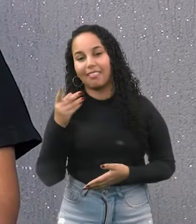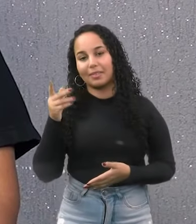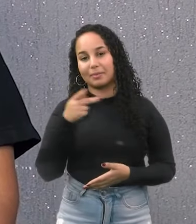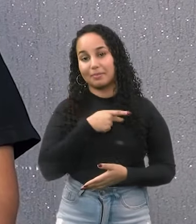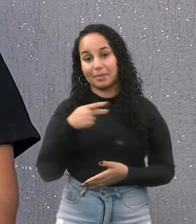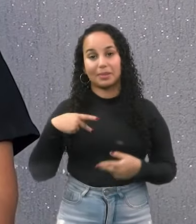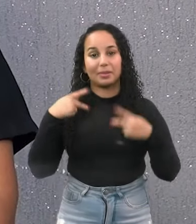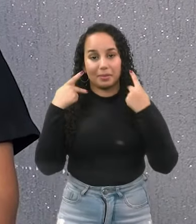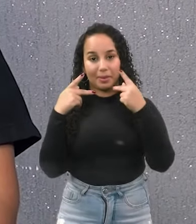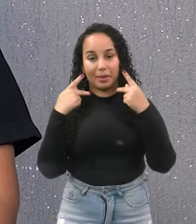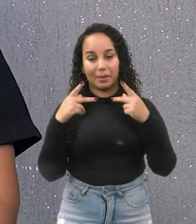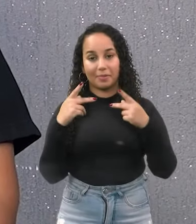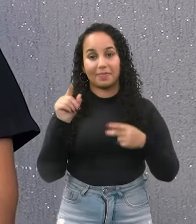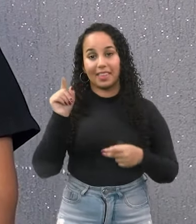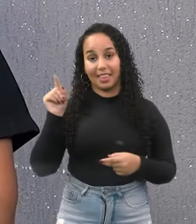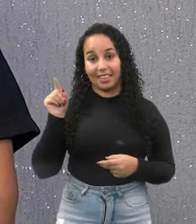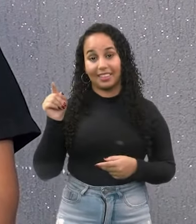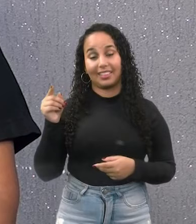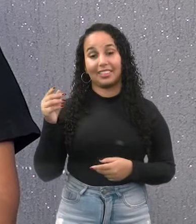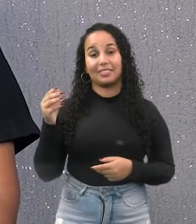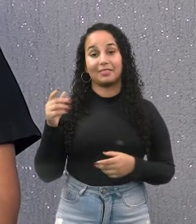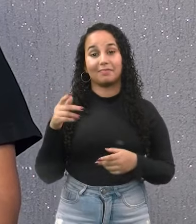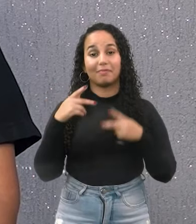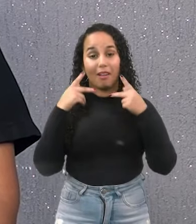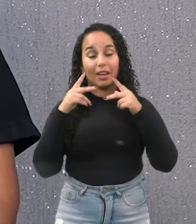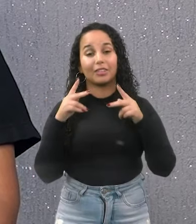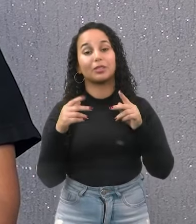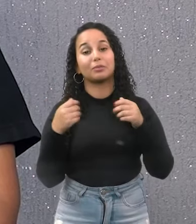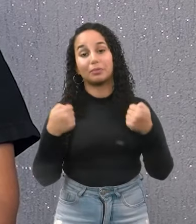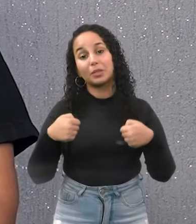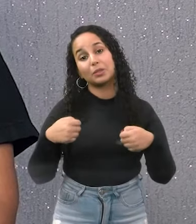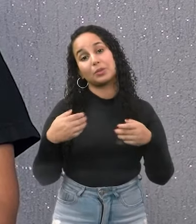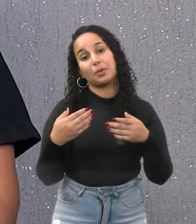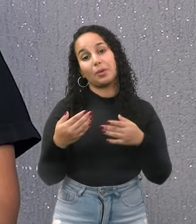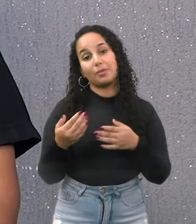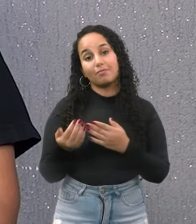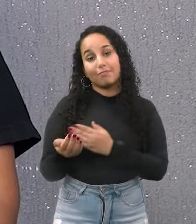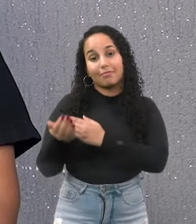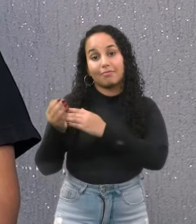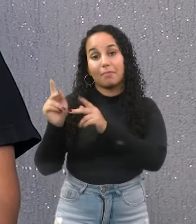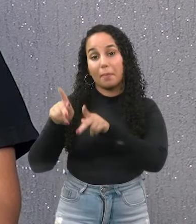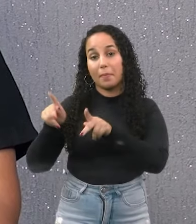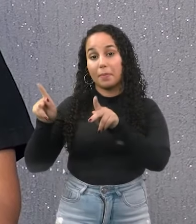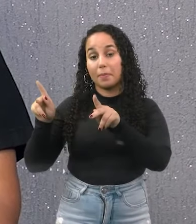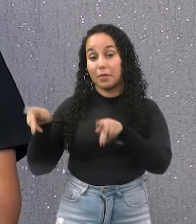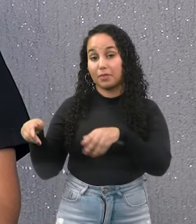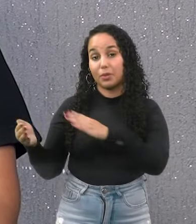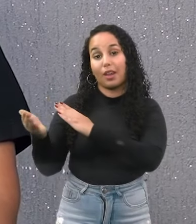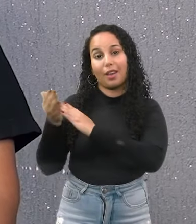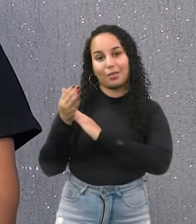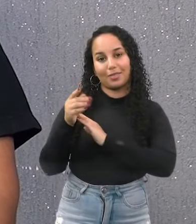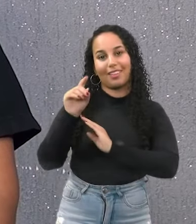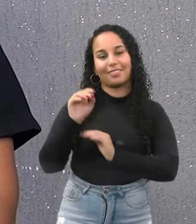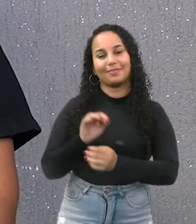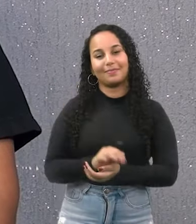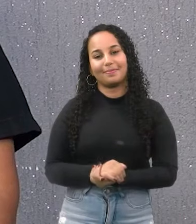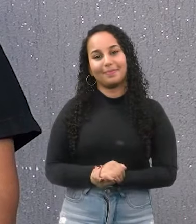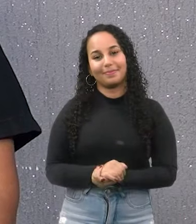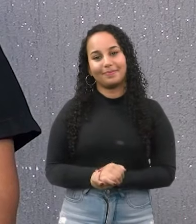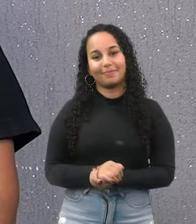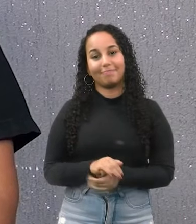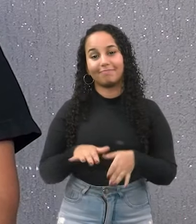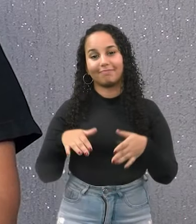pastor Jorge disse, ele falou que ele precisou de ajuda, né, de uma professora, para